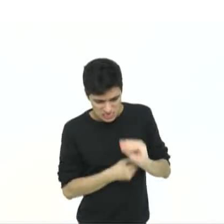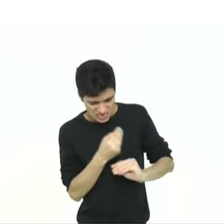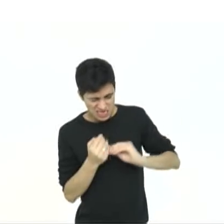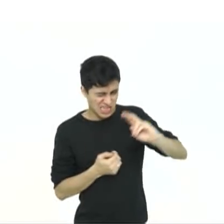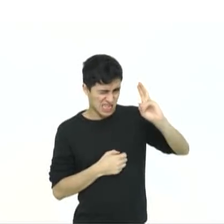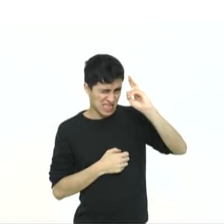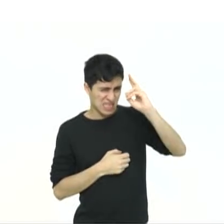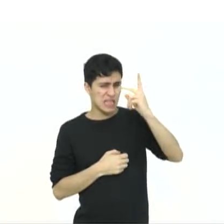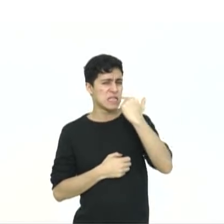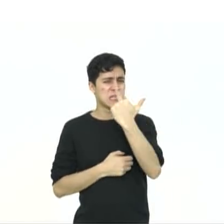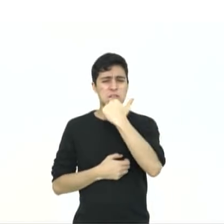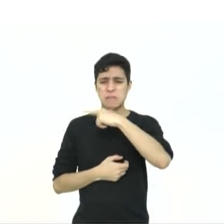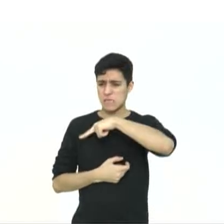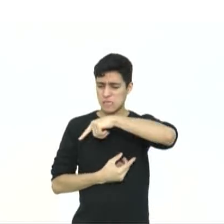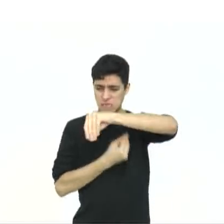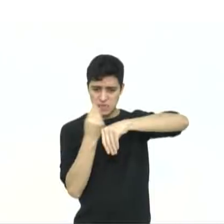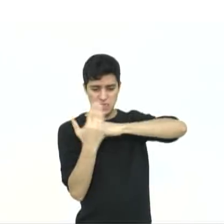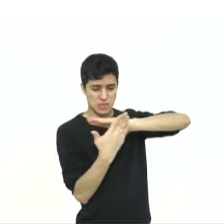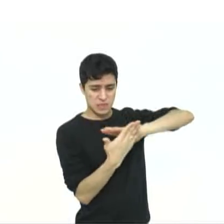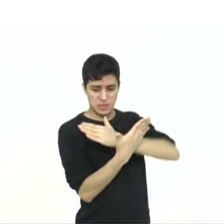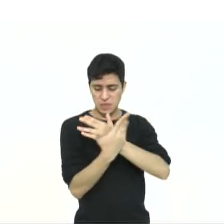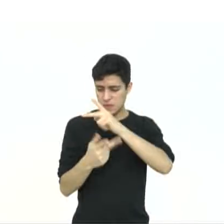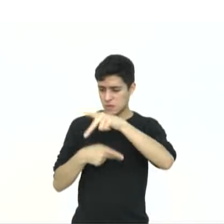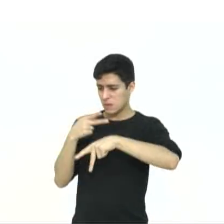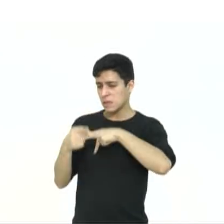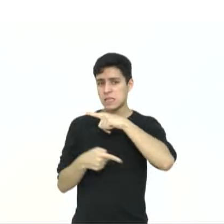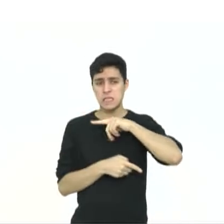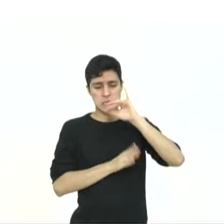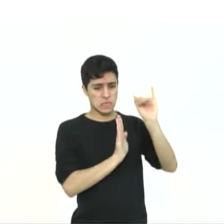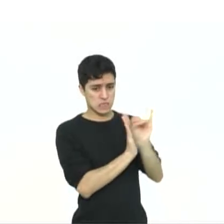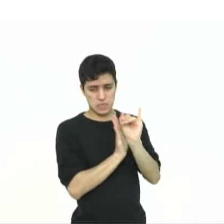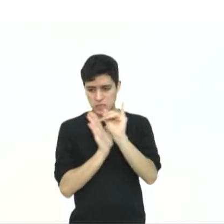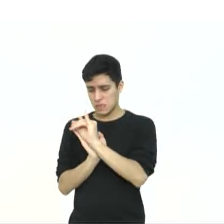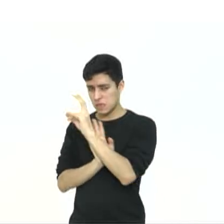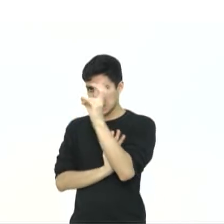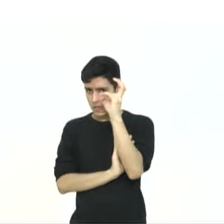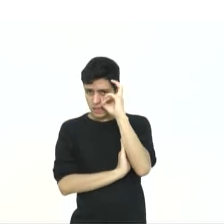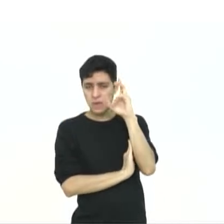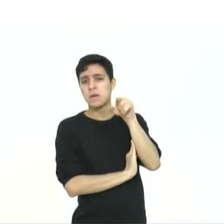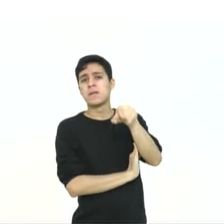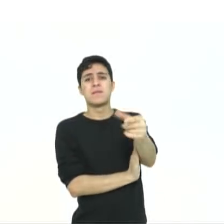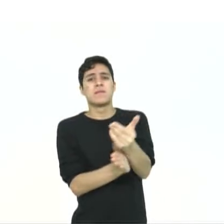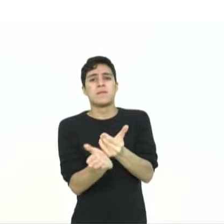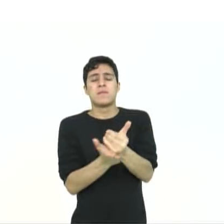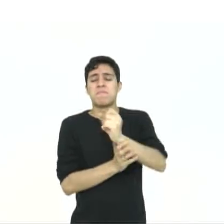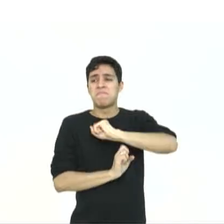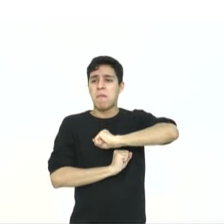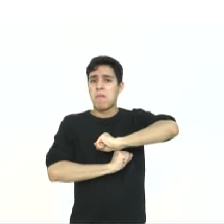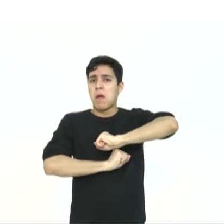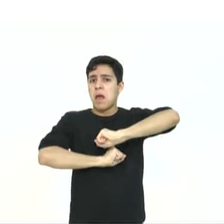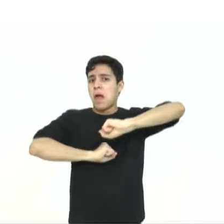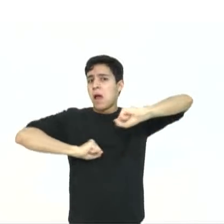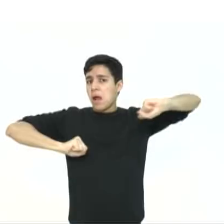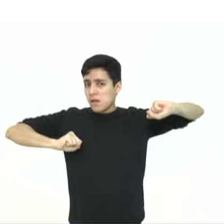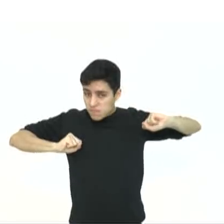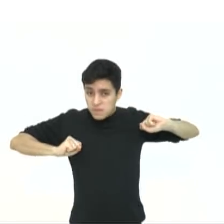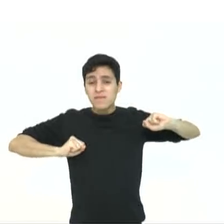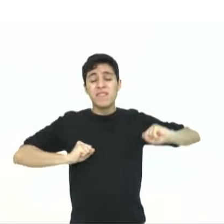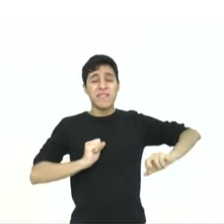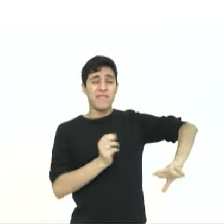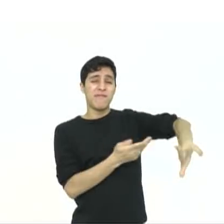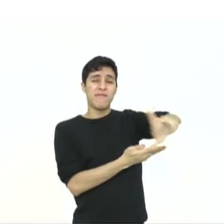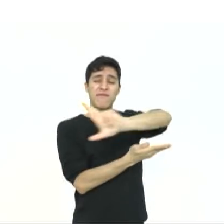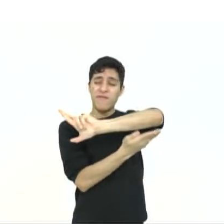culturas, línguas, separando povos que tinham grandes identidade cultural, o que contribuiu para a eclosão, o início de